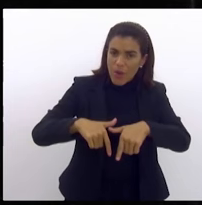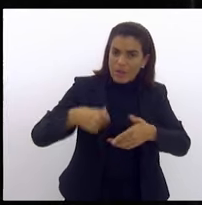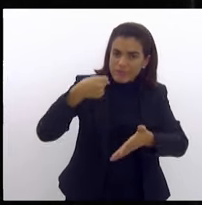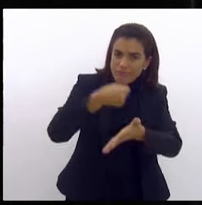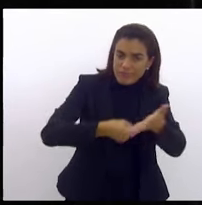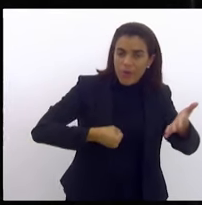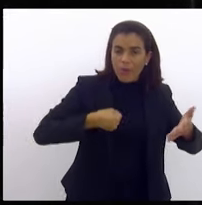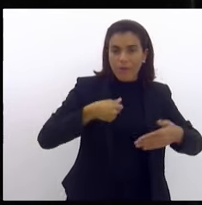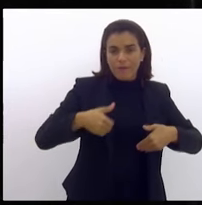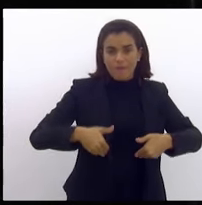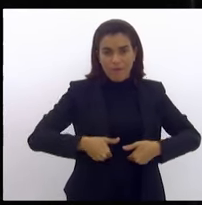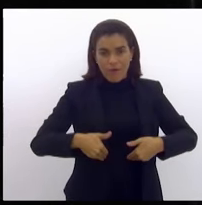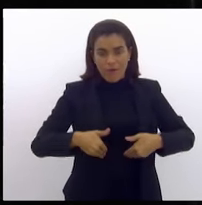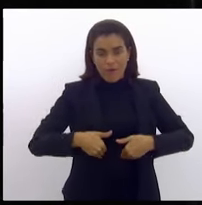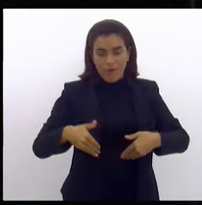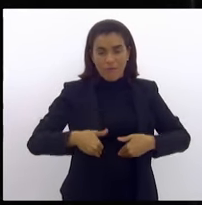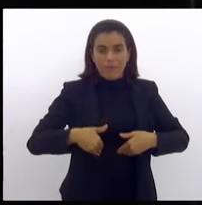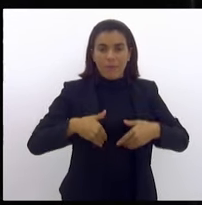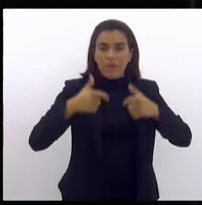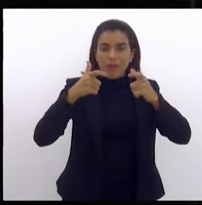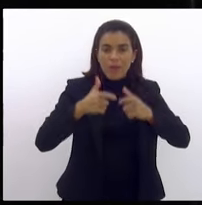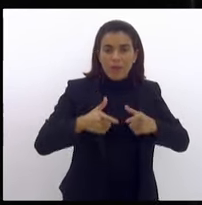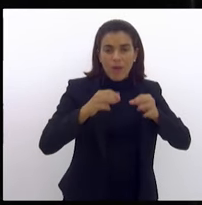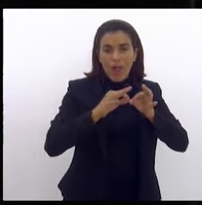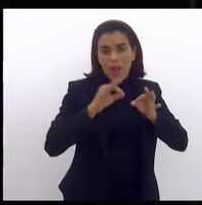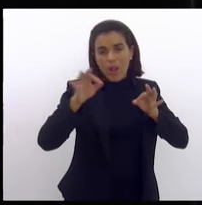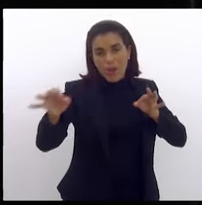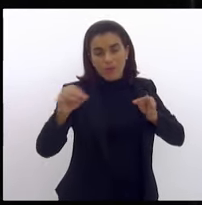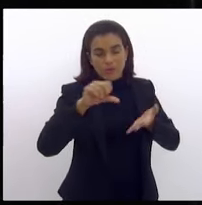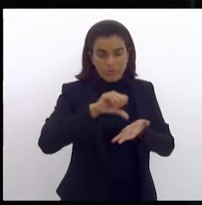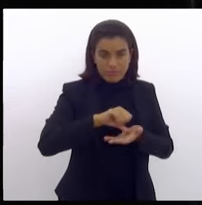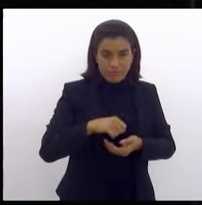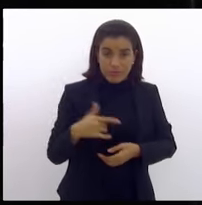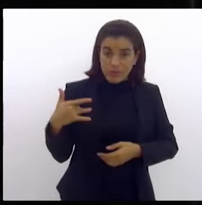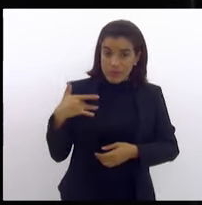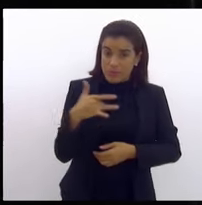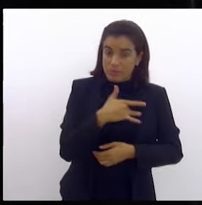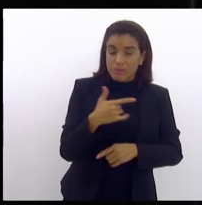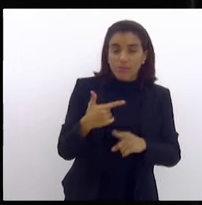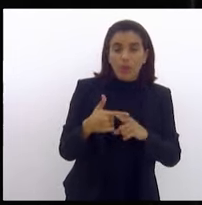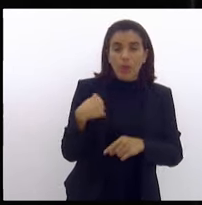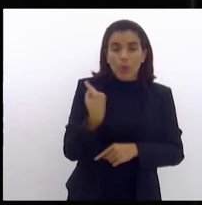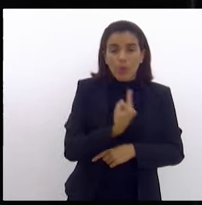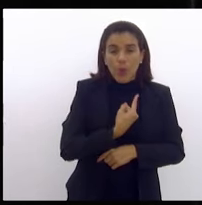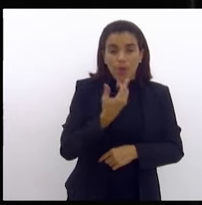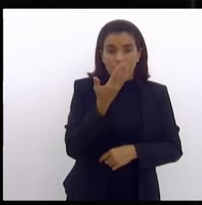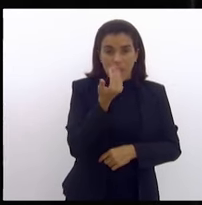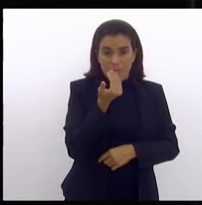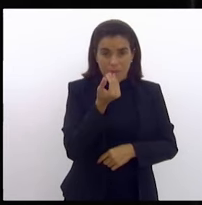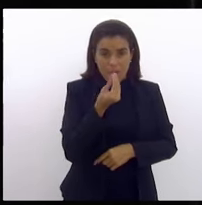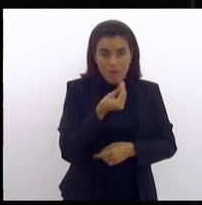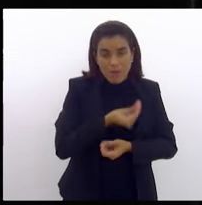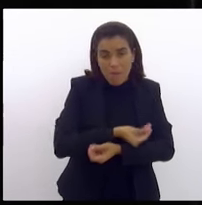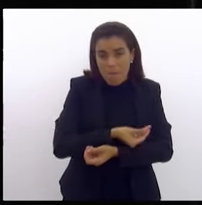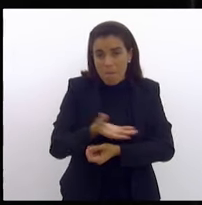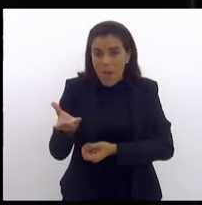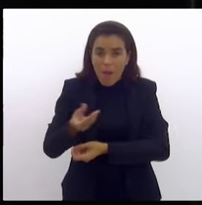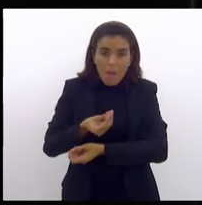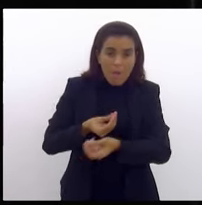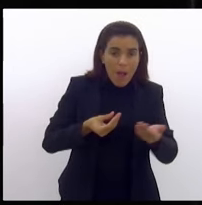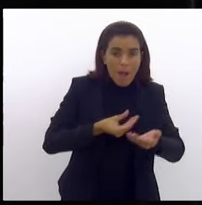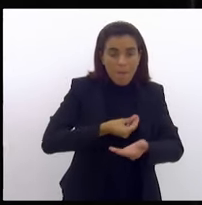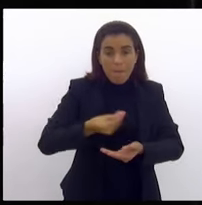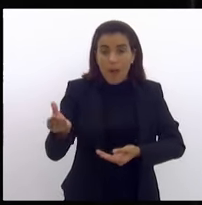combate à fome das periferias, mas também com saúde, porque o nosso alimento que chega na mesa do povo não é